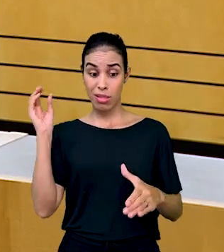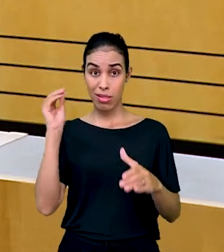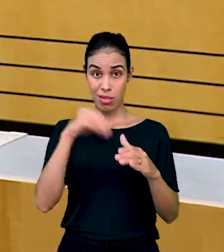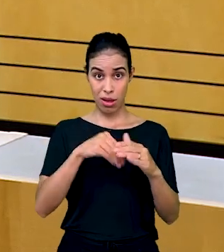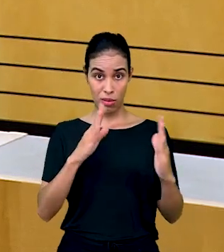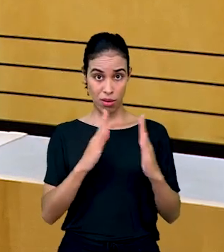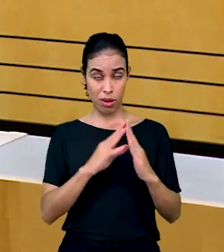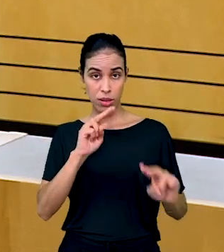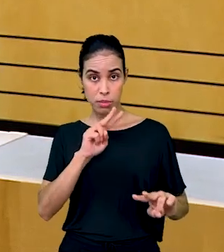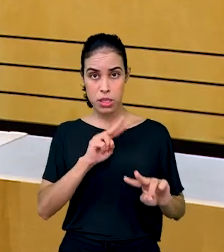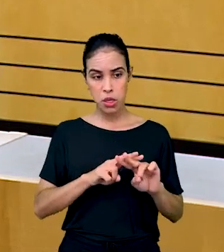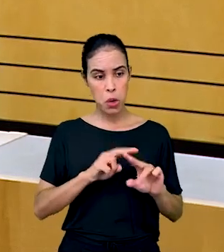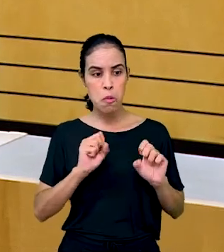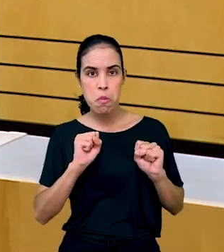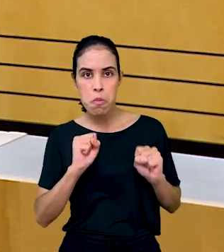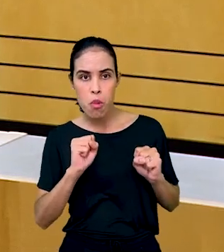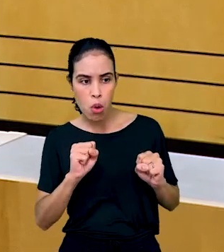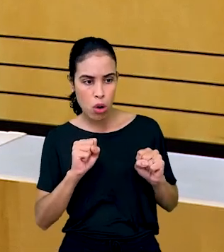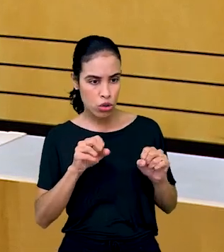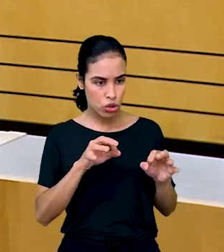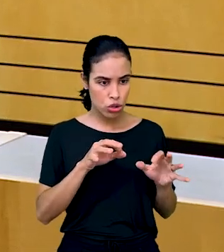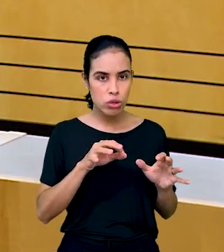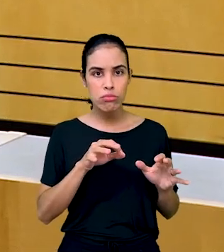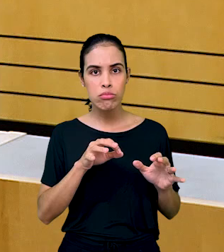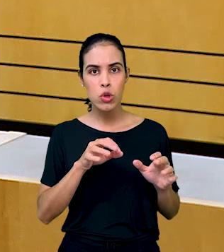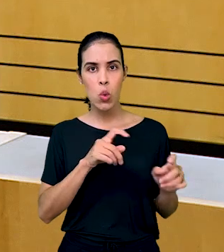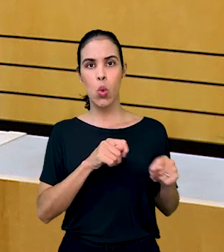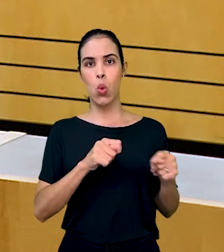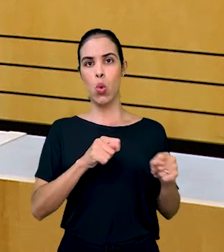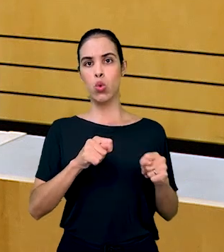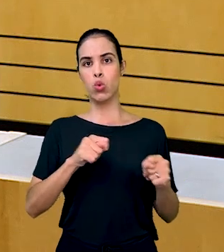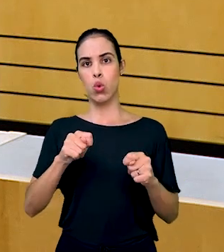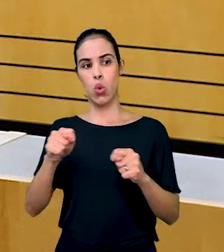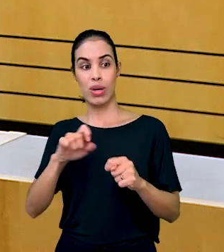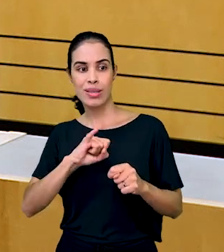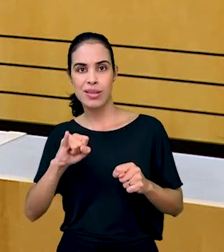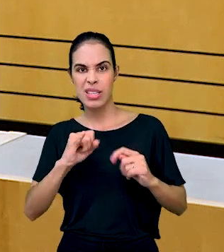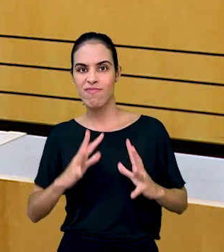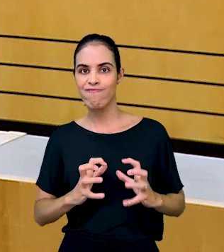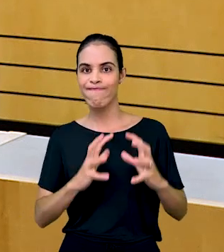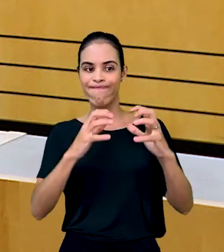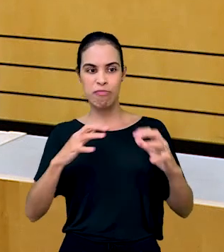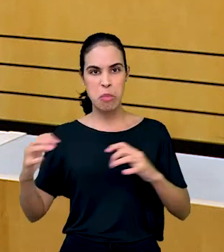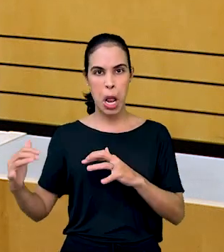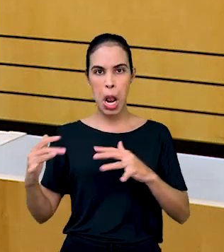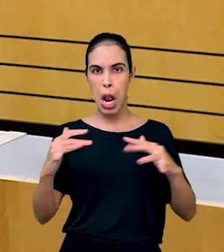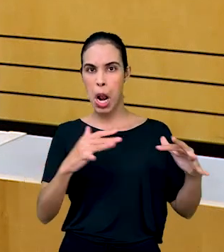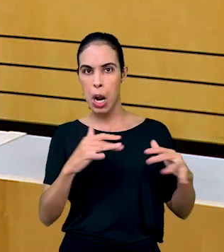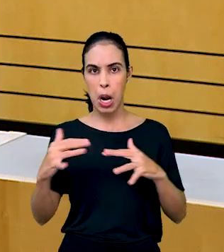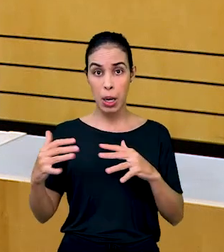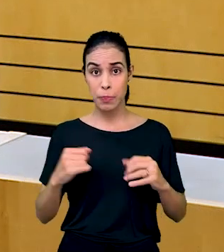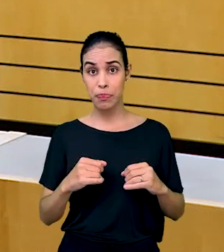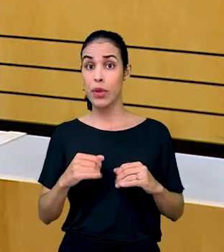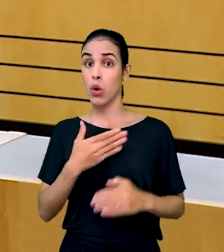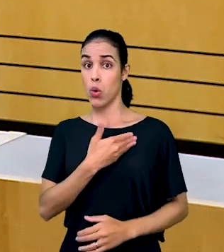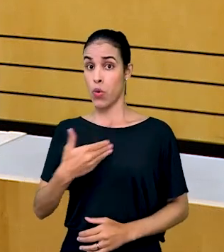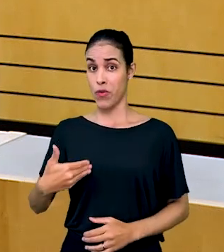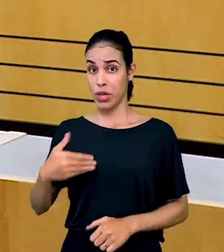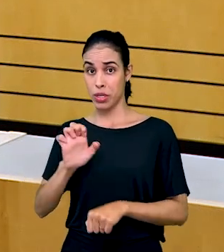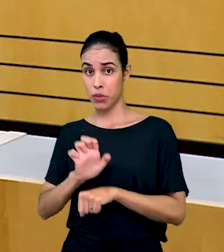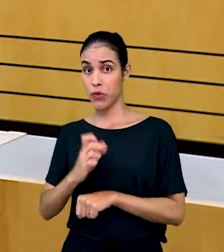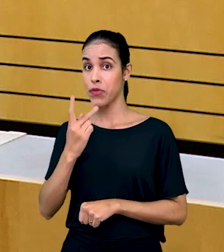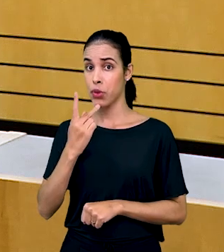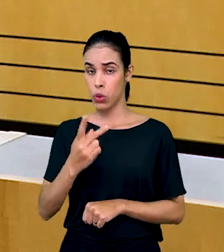interna das unidades prisionais poderiam ser tomados pelos presos em eventual confronto. O governo estadual